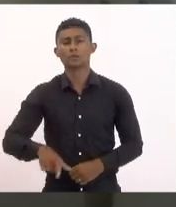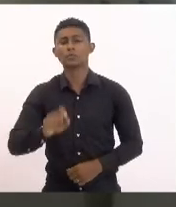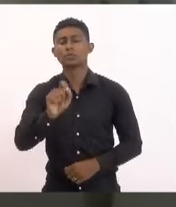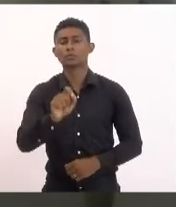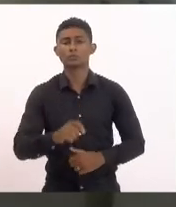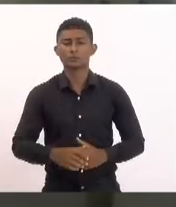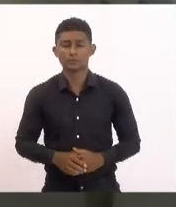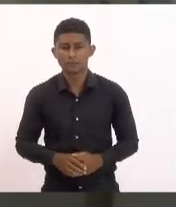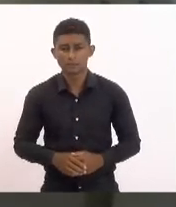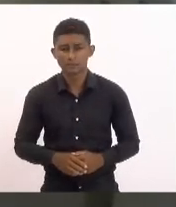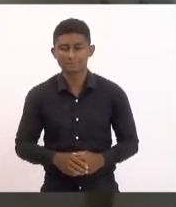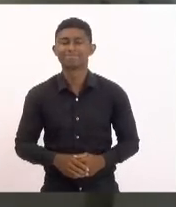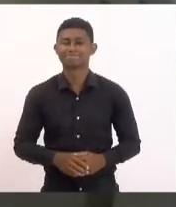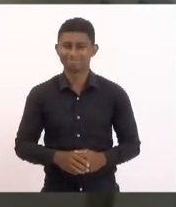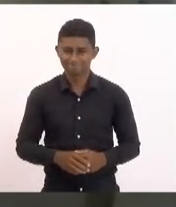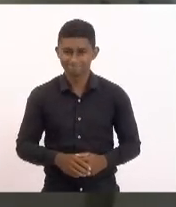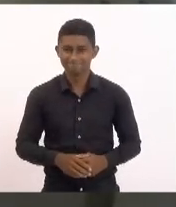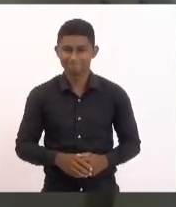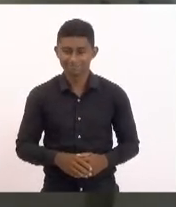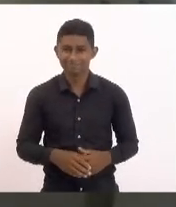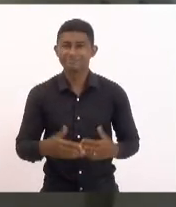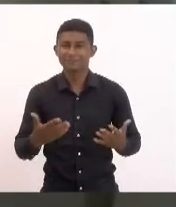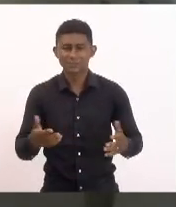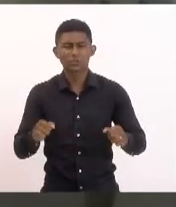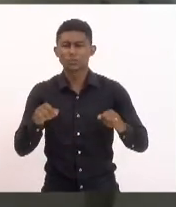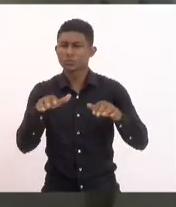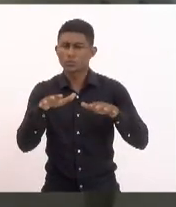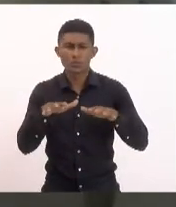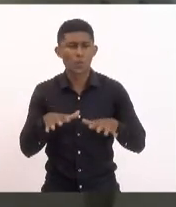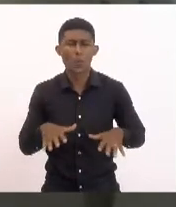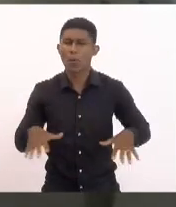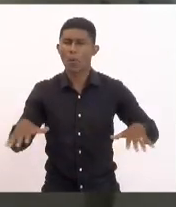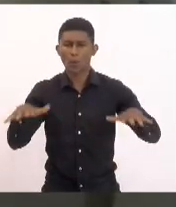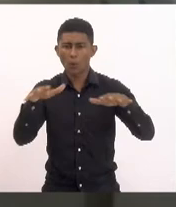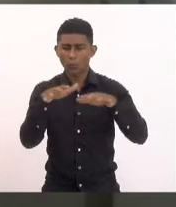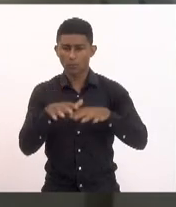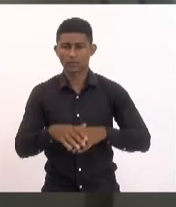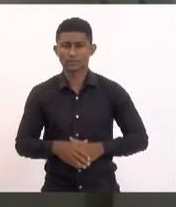que todas, sem exceção,